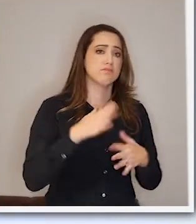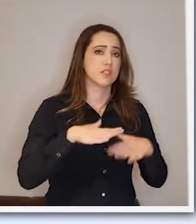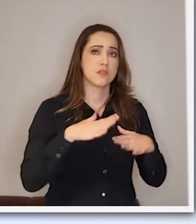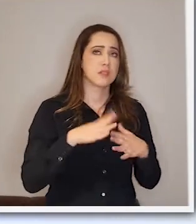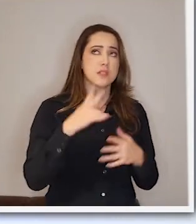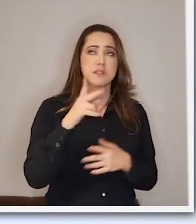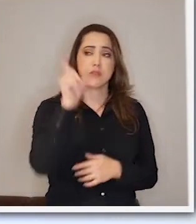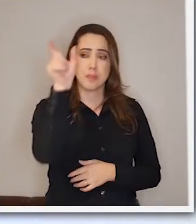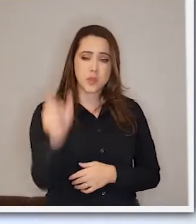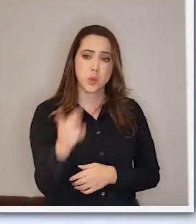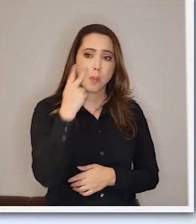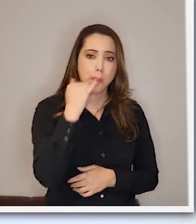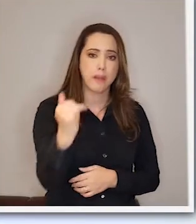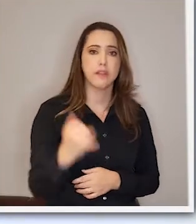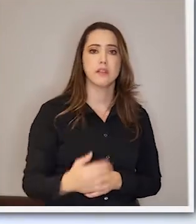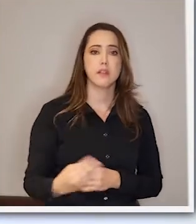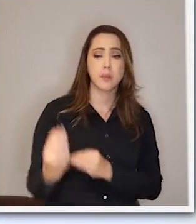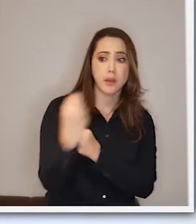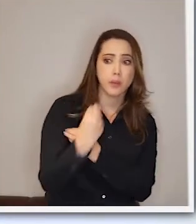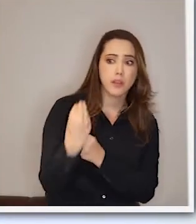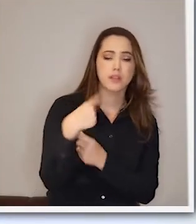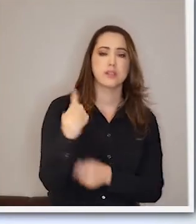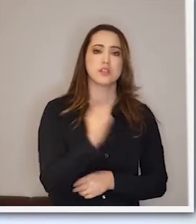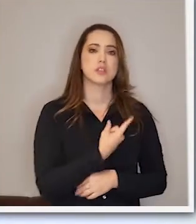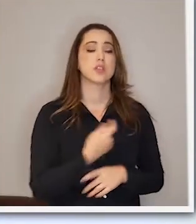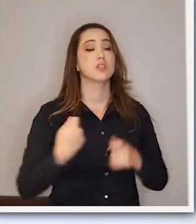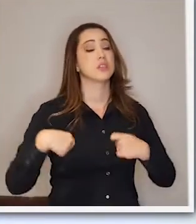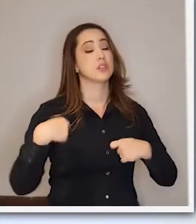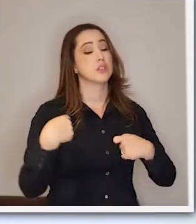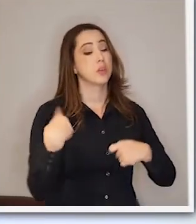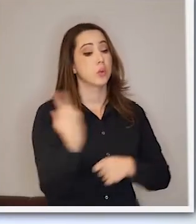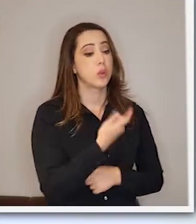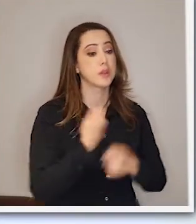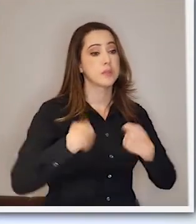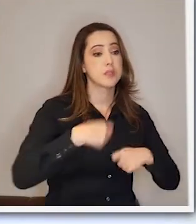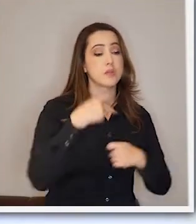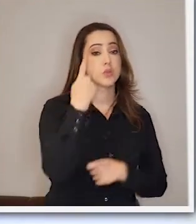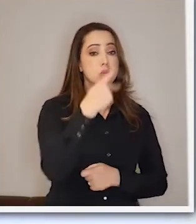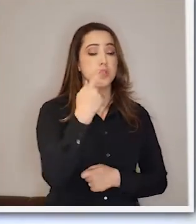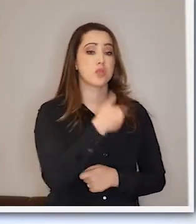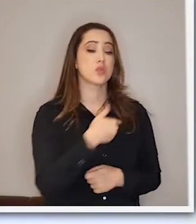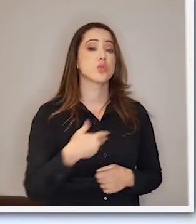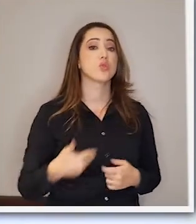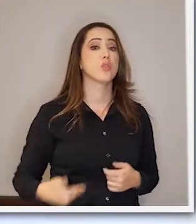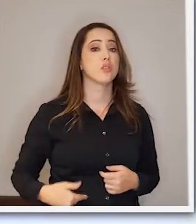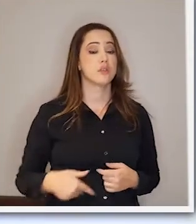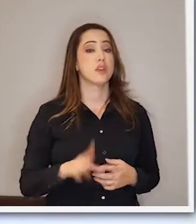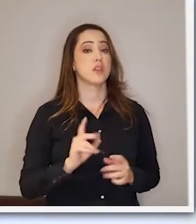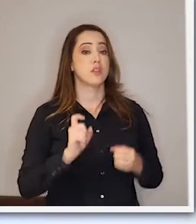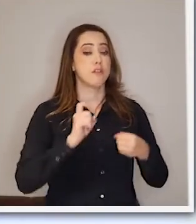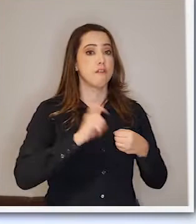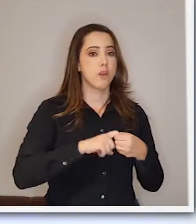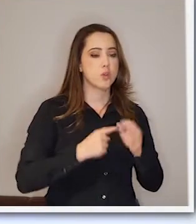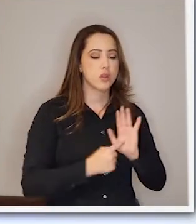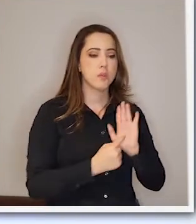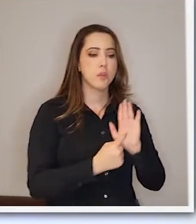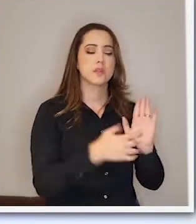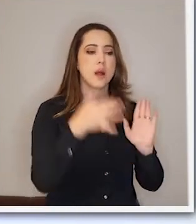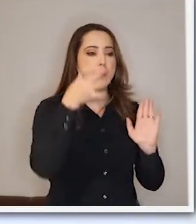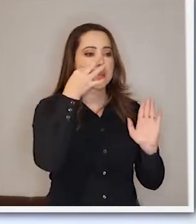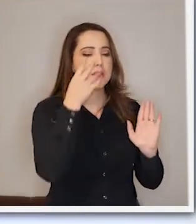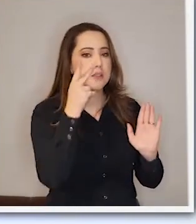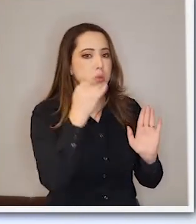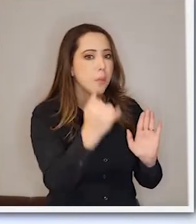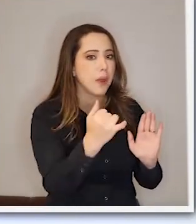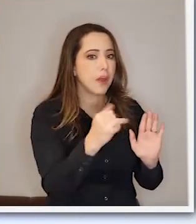aí paterna. Quer dizer, precisamos fazer políticas públicas que resgatem aqui no Brasil a presença masculina dentro da família,